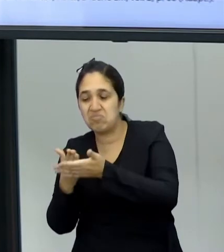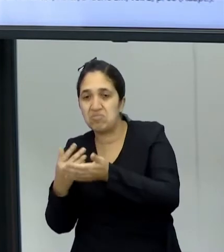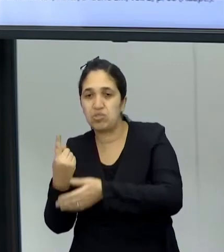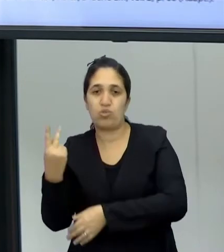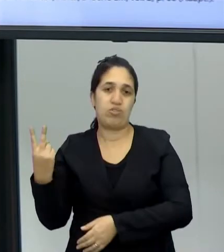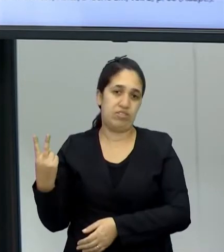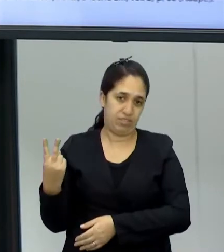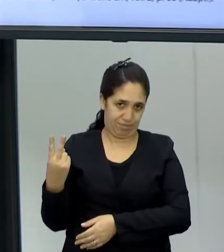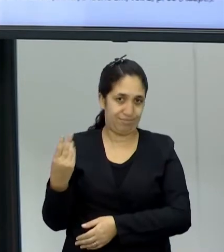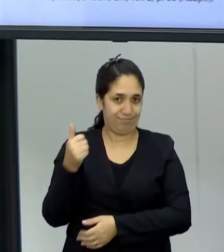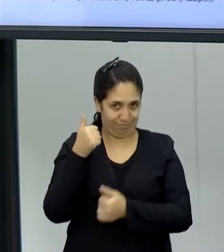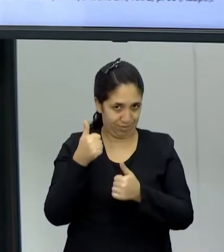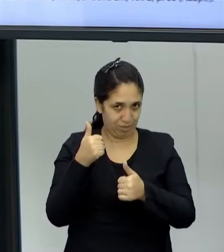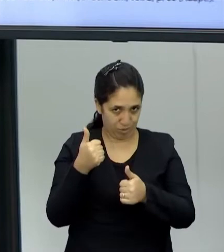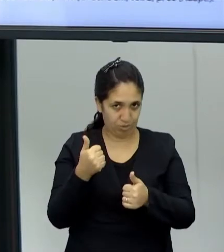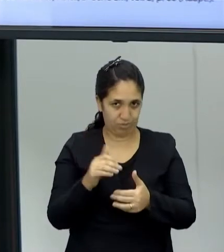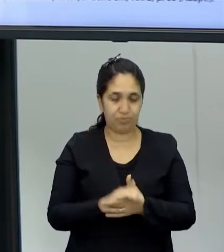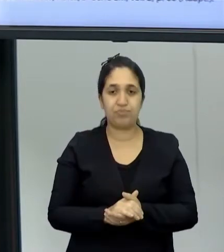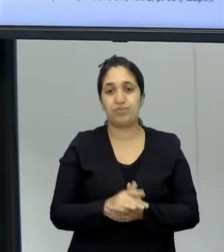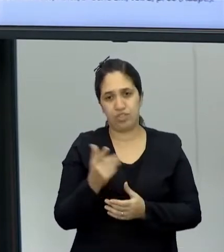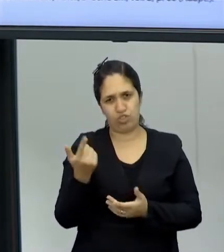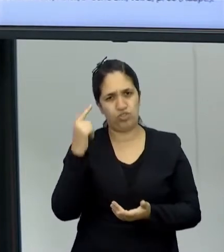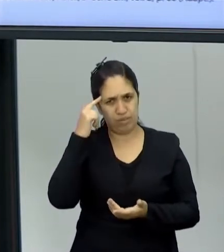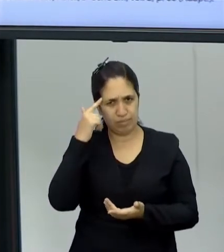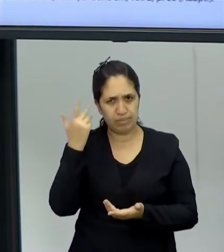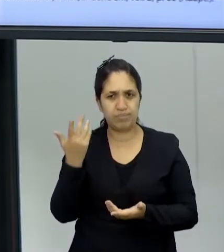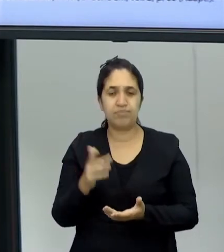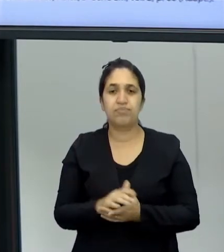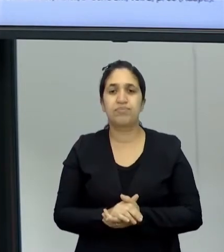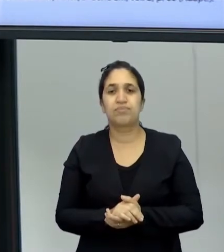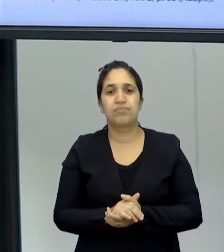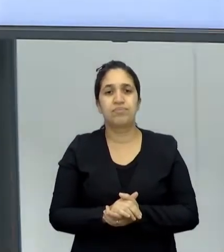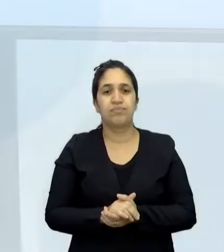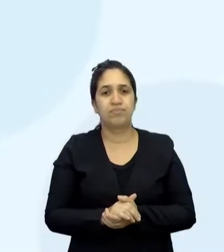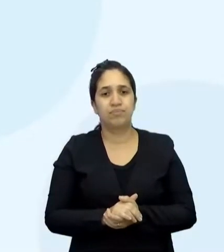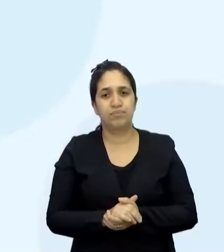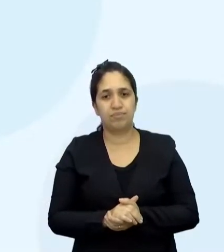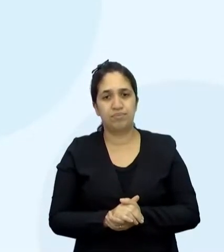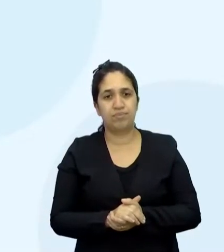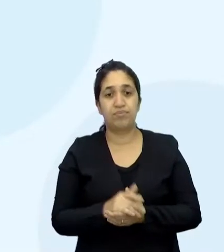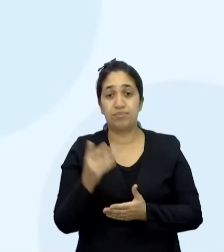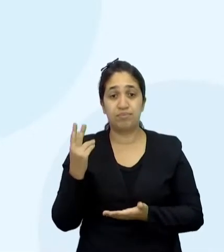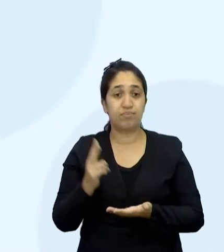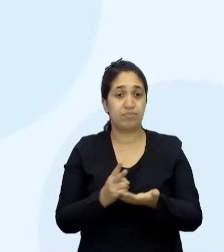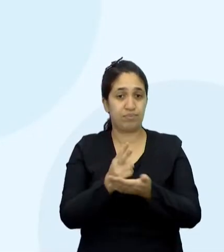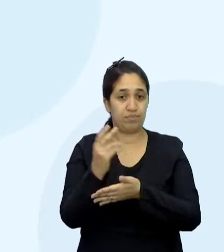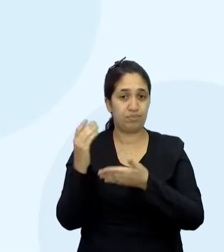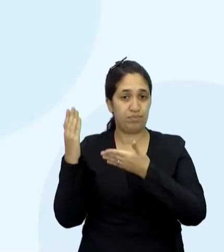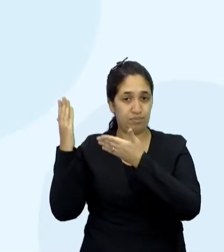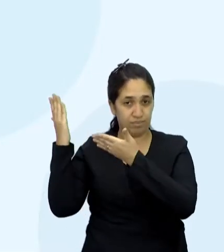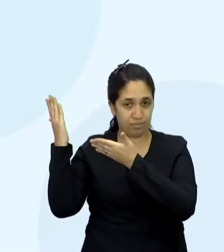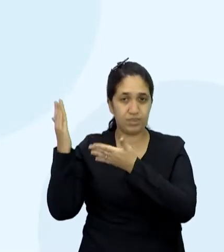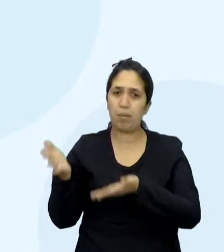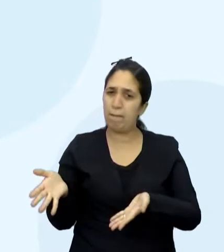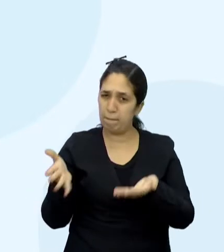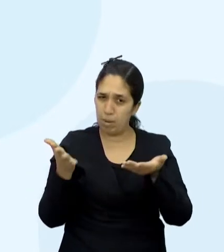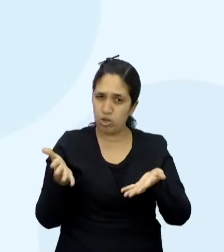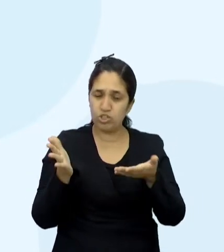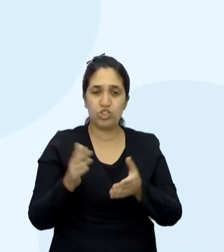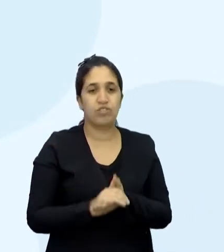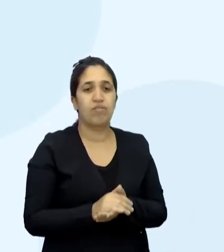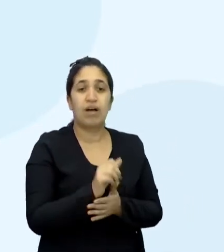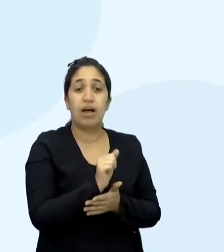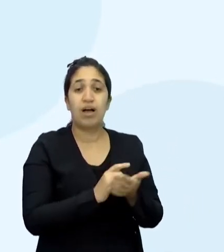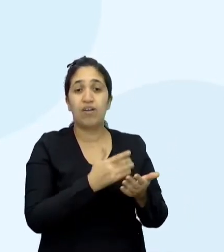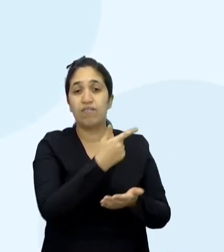exemplo. Tá bom? Essa é a ideia que a gente vai pegar aqui, que nós vamos utilizar. Então, continuando, ó, uma motivação, eu peguei um exercício lá